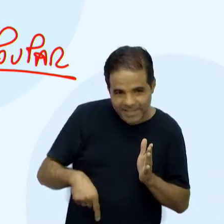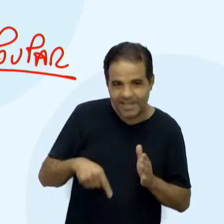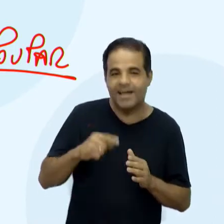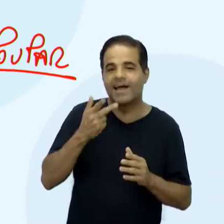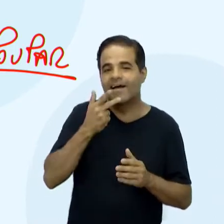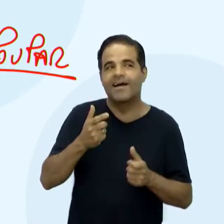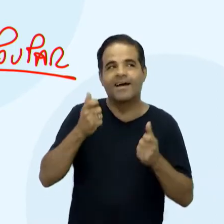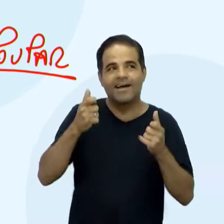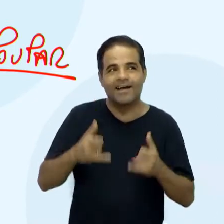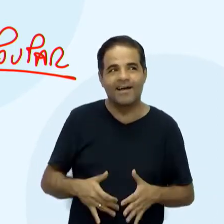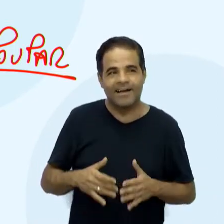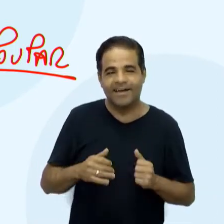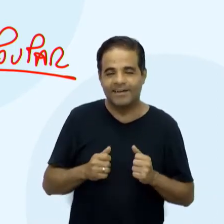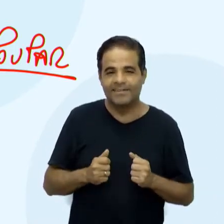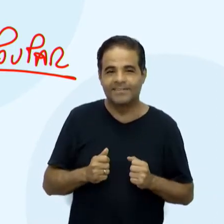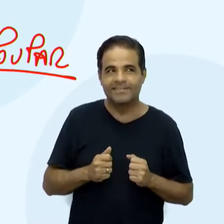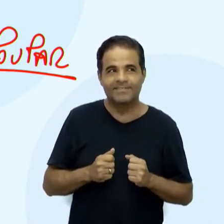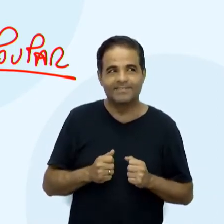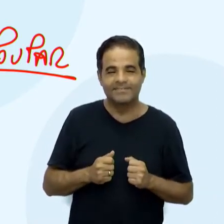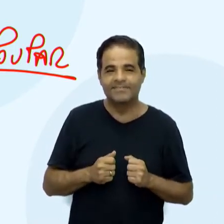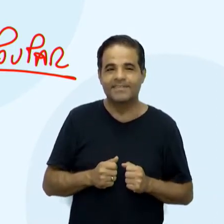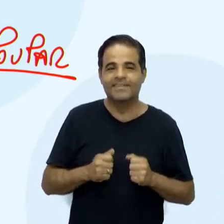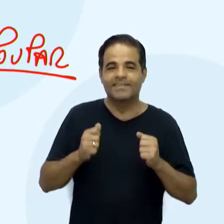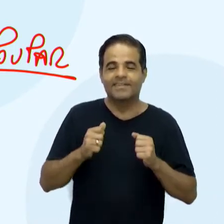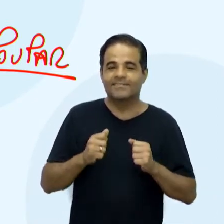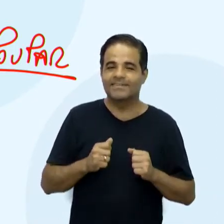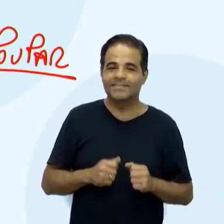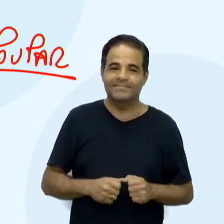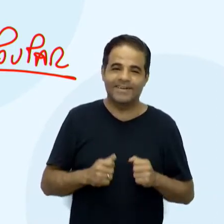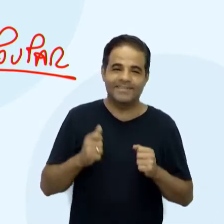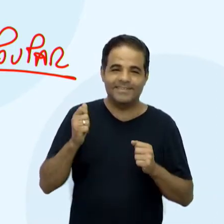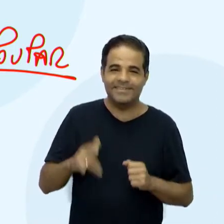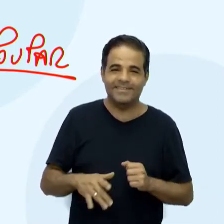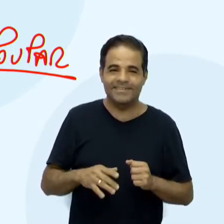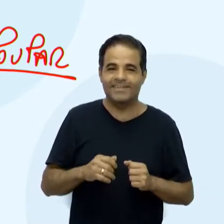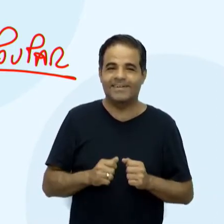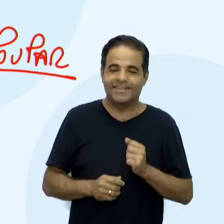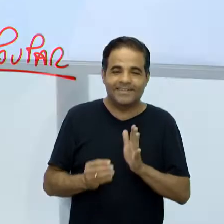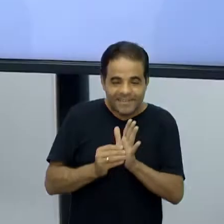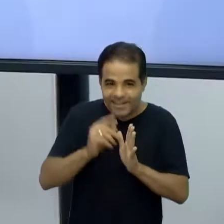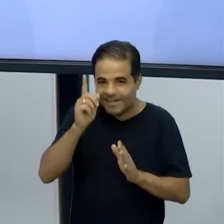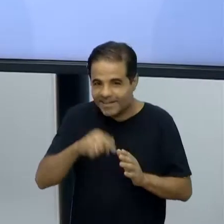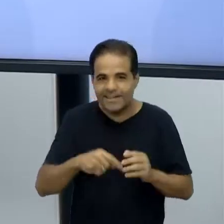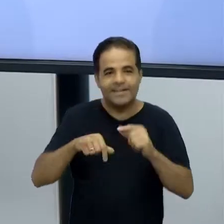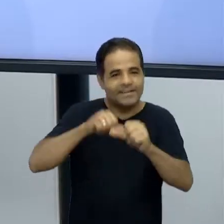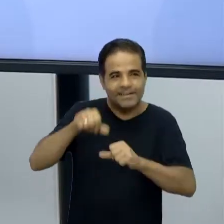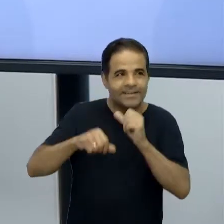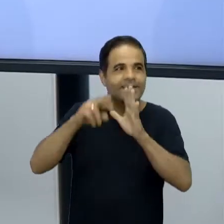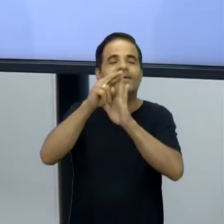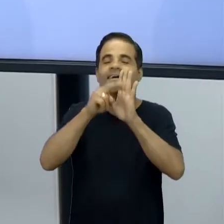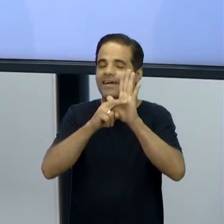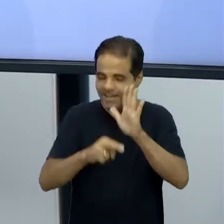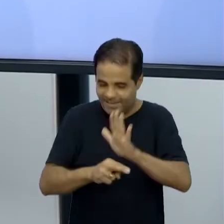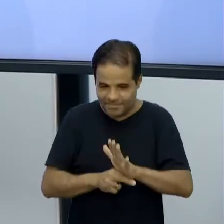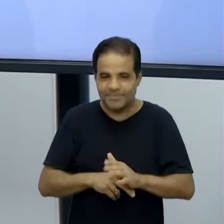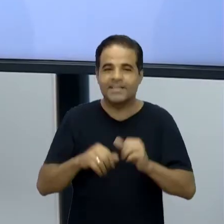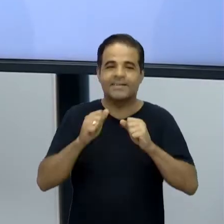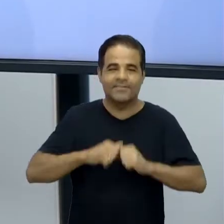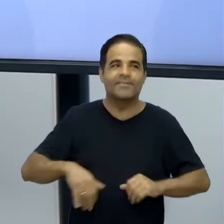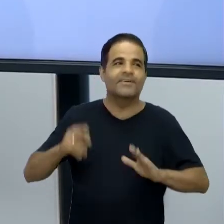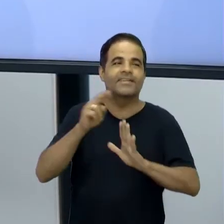aí, a introdução, a gente falou aí do começo do jogo, as regras, como seria, e aí